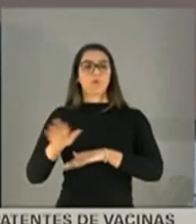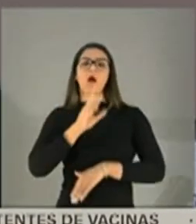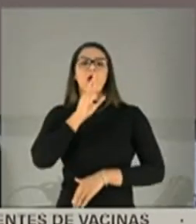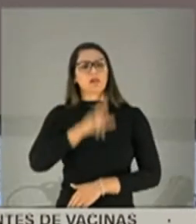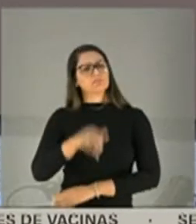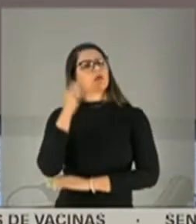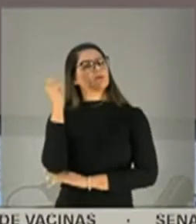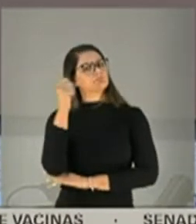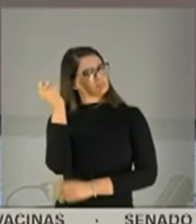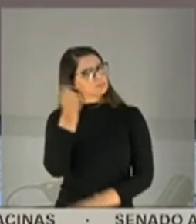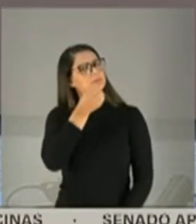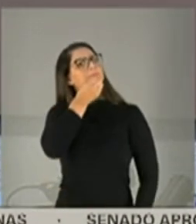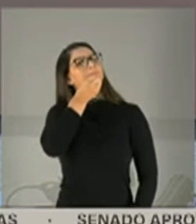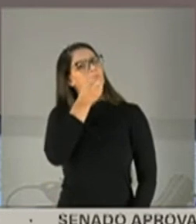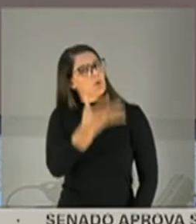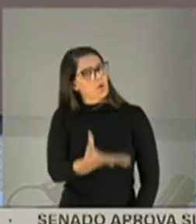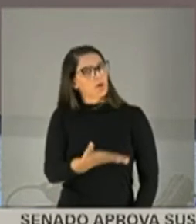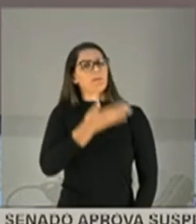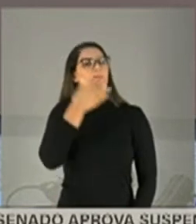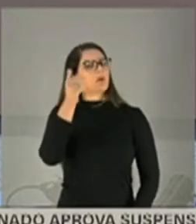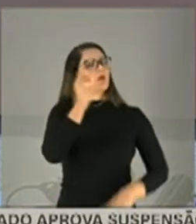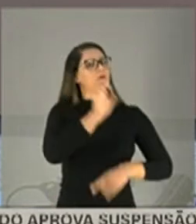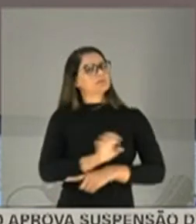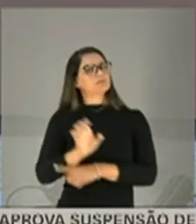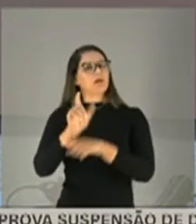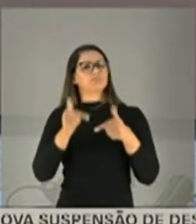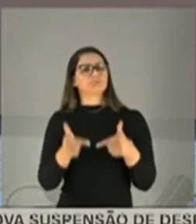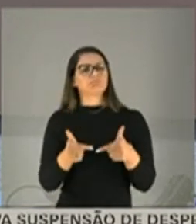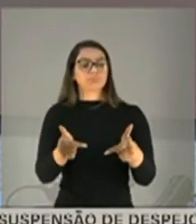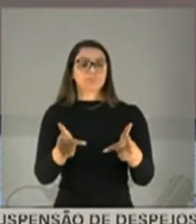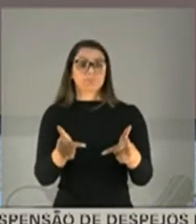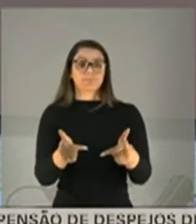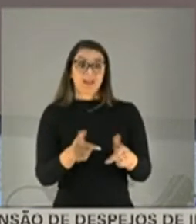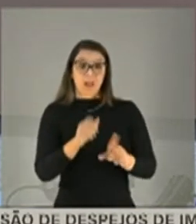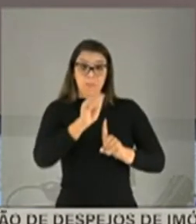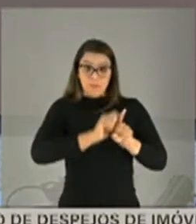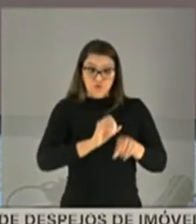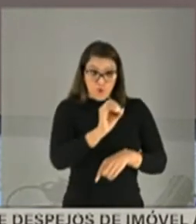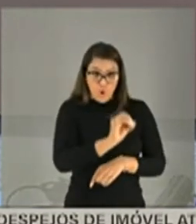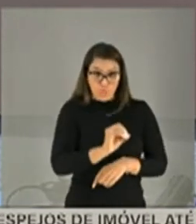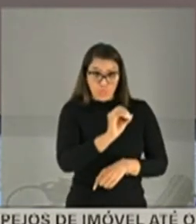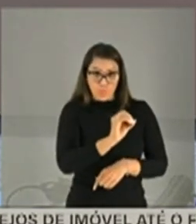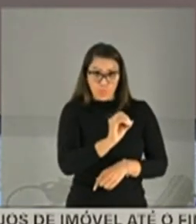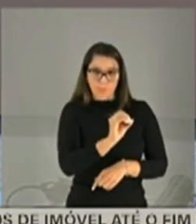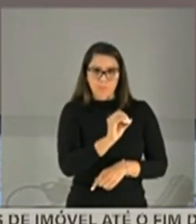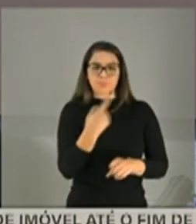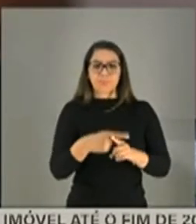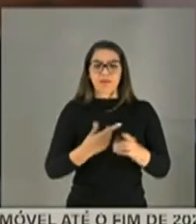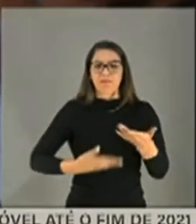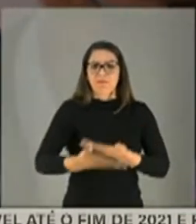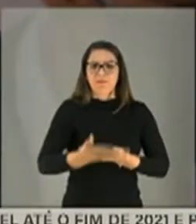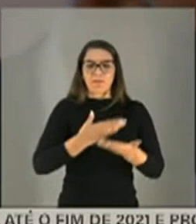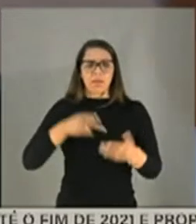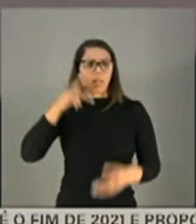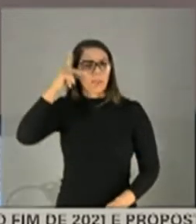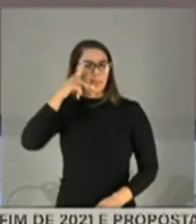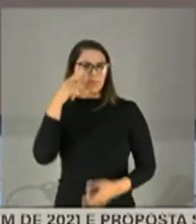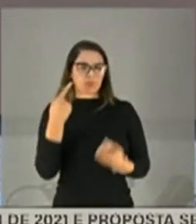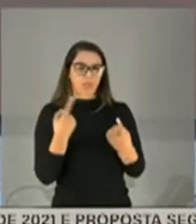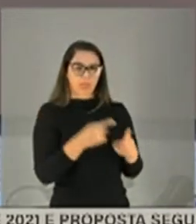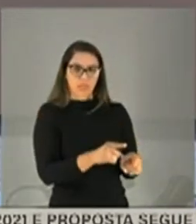do Sul era um dos melhores estados no enfrentamento da pandemia. A partir de outubro, especialmente com um envolvimento forte politizado,